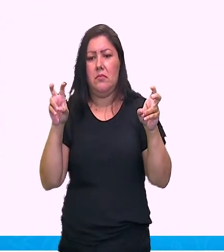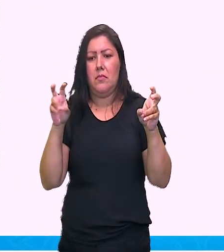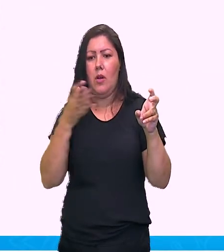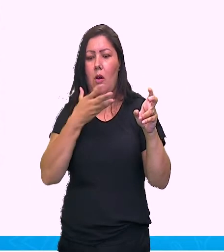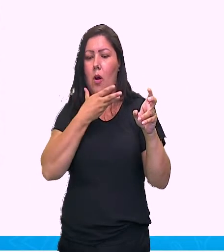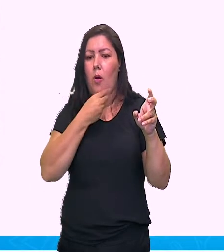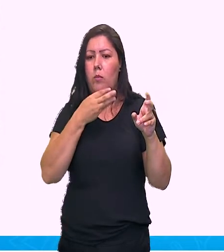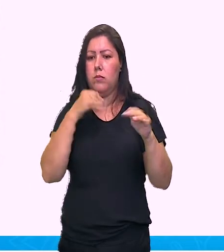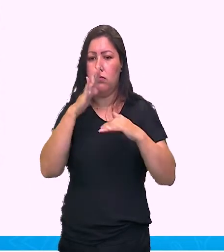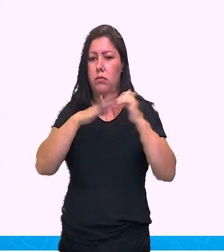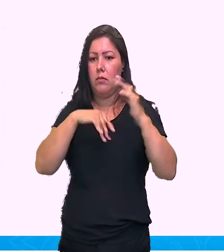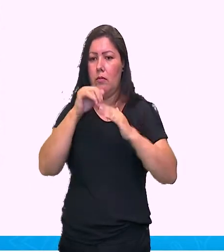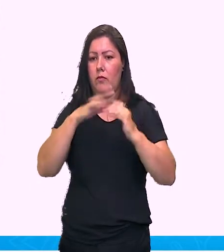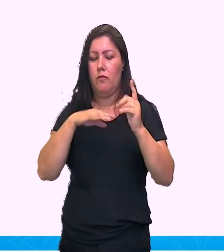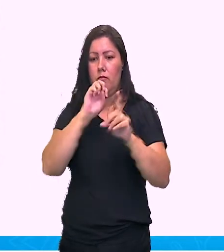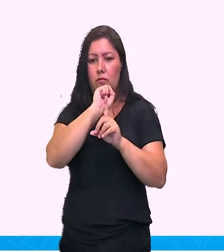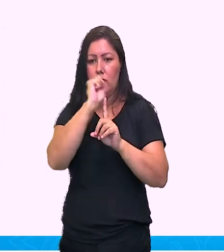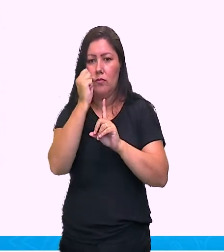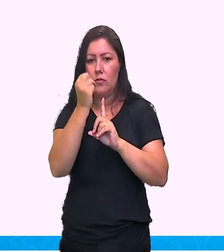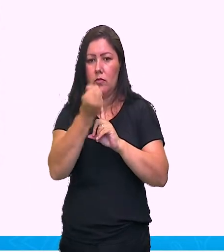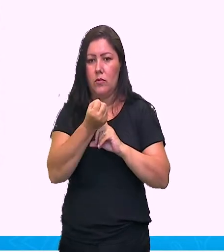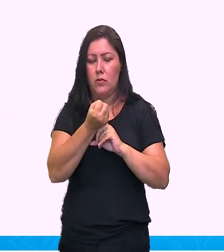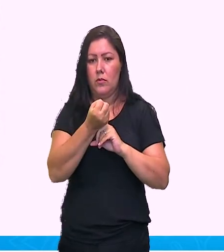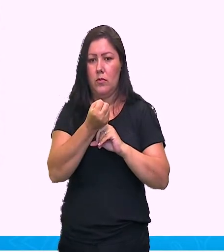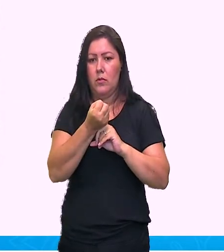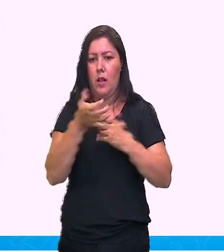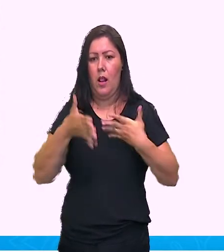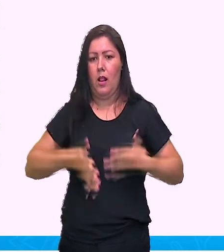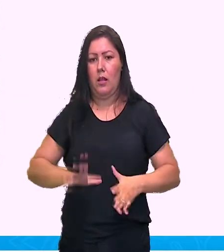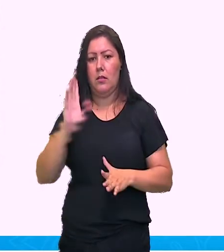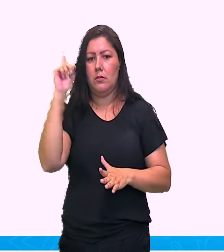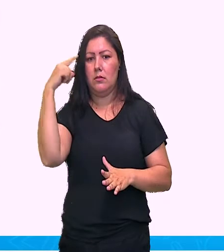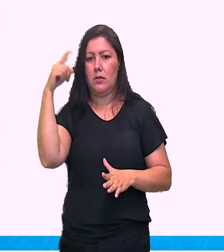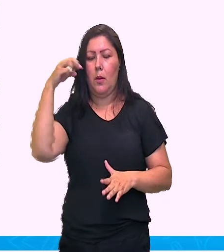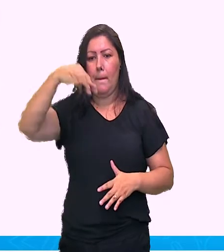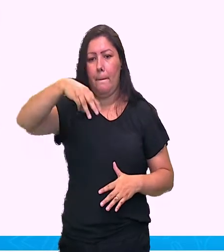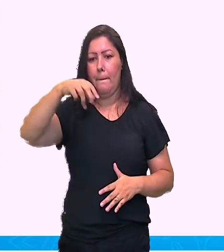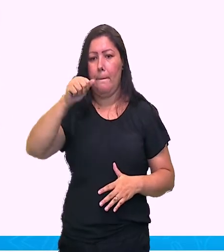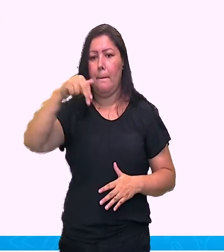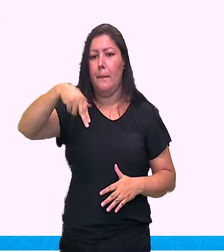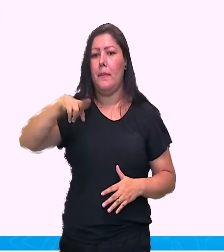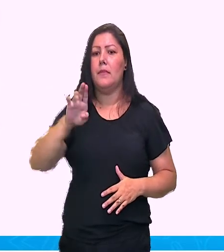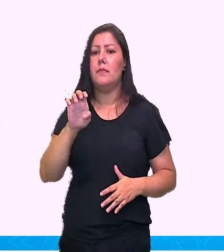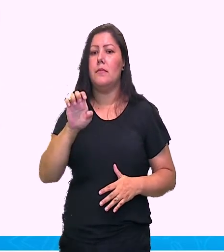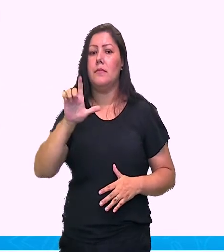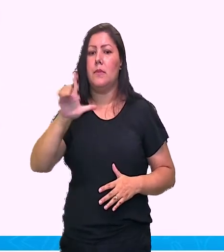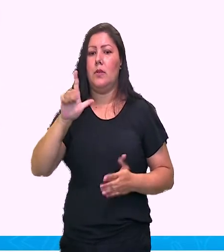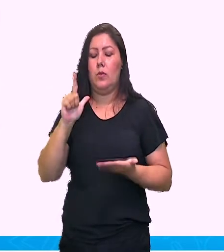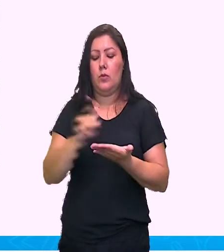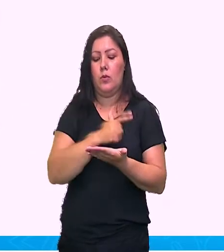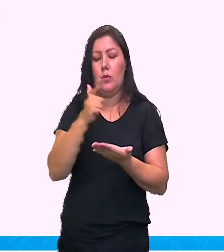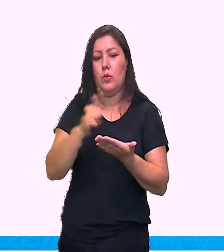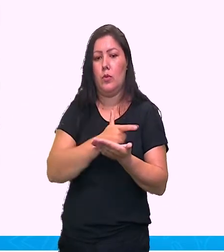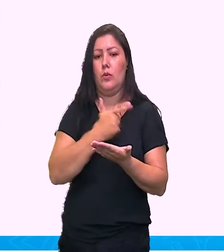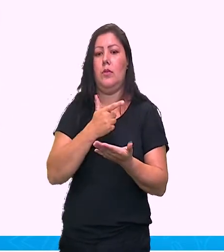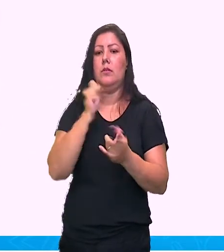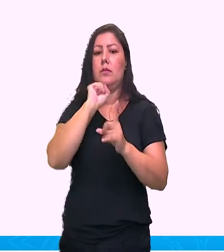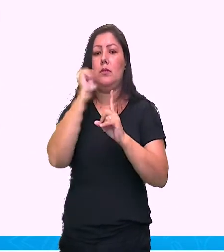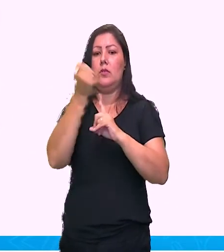Manuel Castells em sua obra Sociedade em Rede. Originalmente publicado no ano